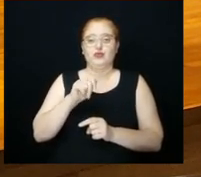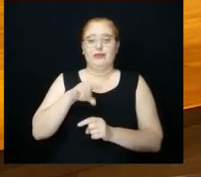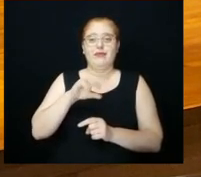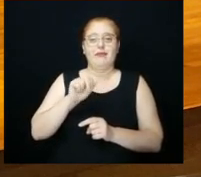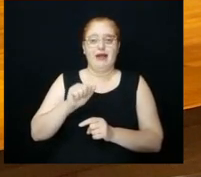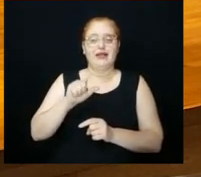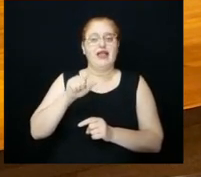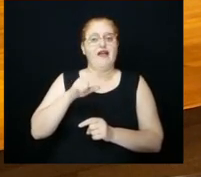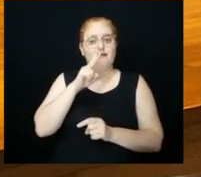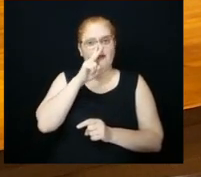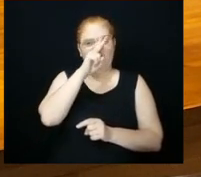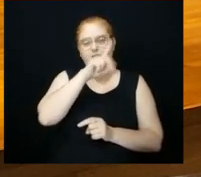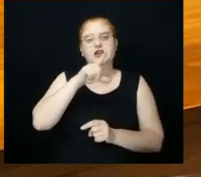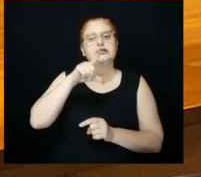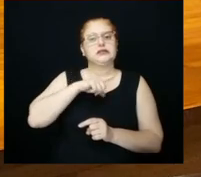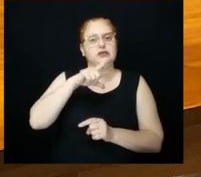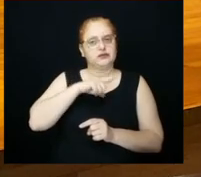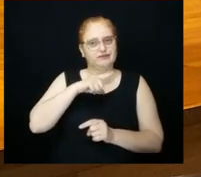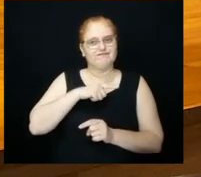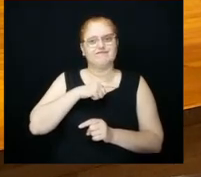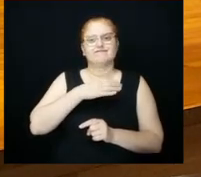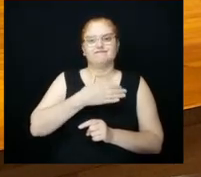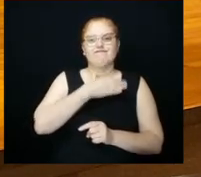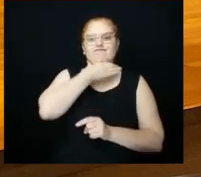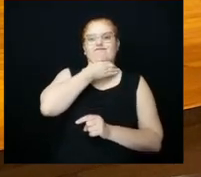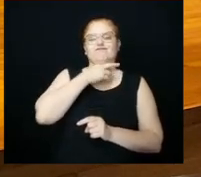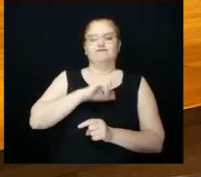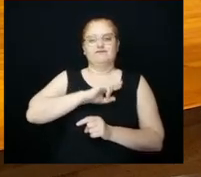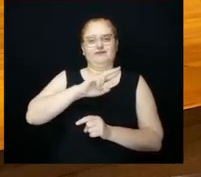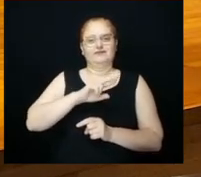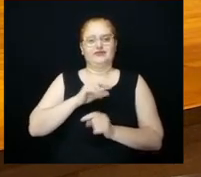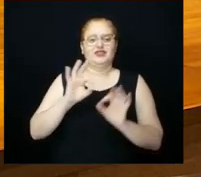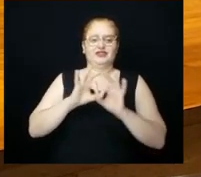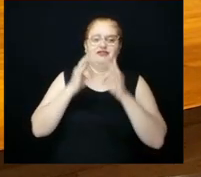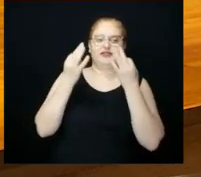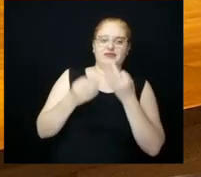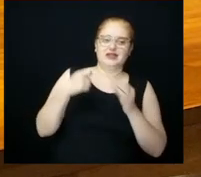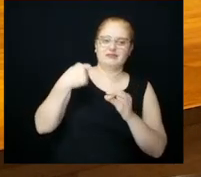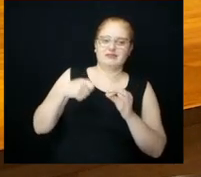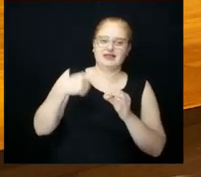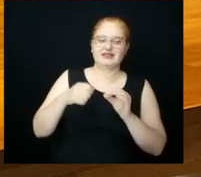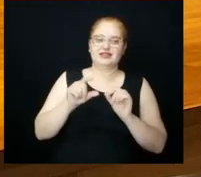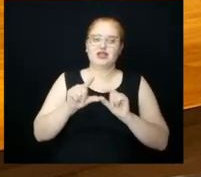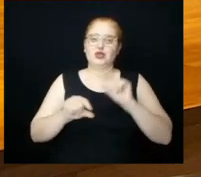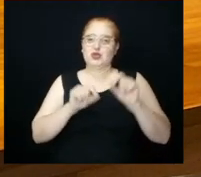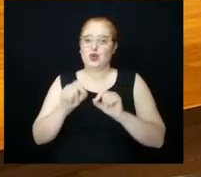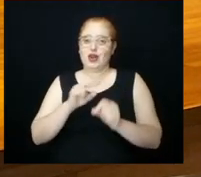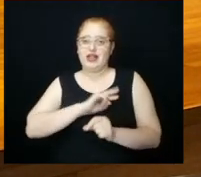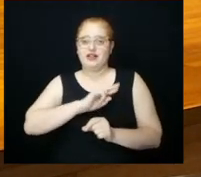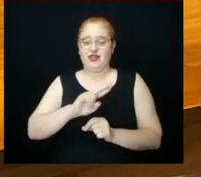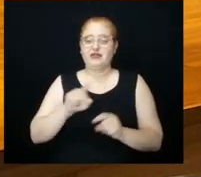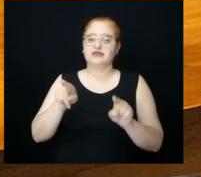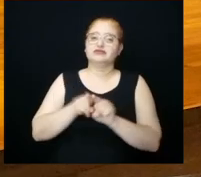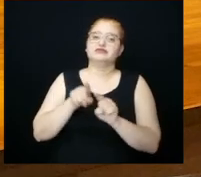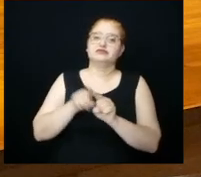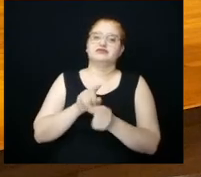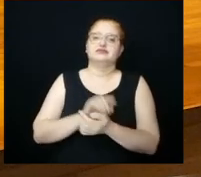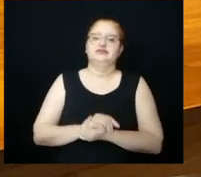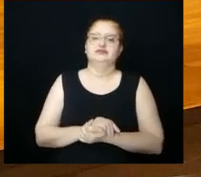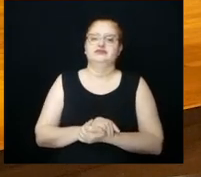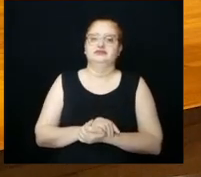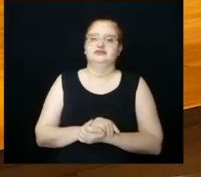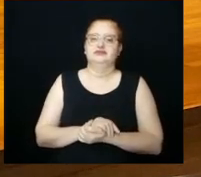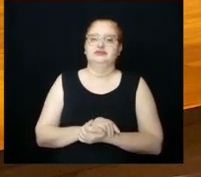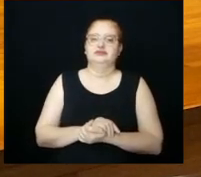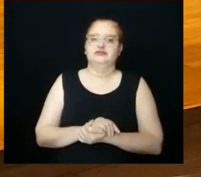também, as famílias têm que se movimentar dentro disso, né? Mas também, ao mesmo tempo,